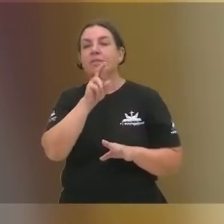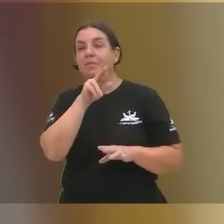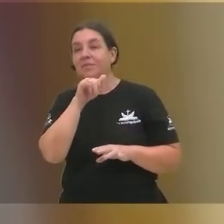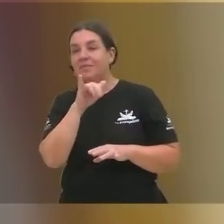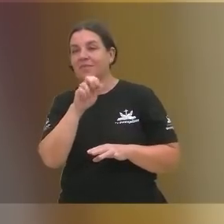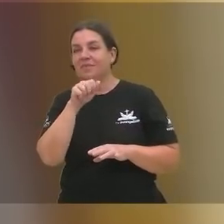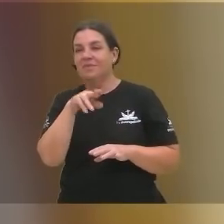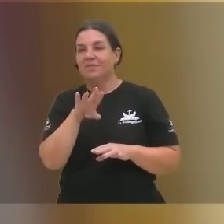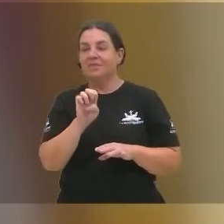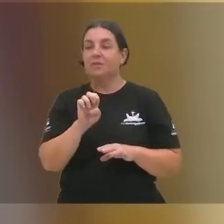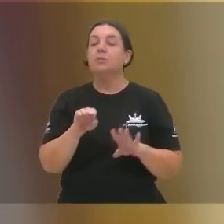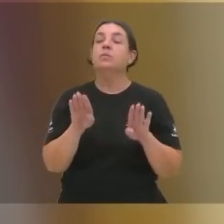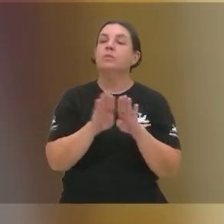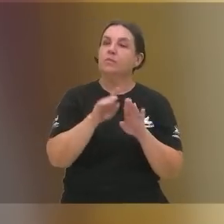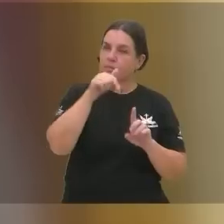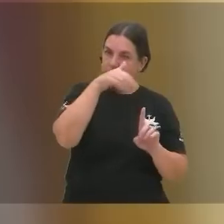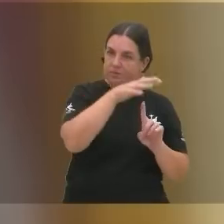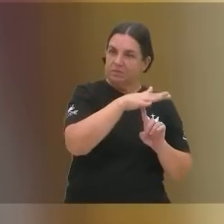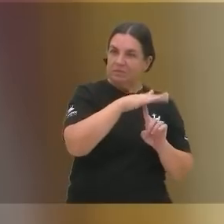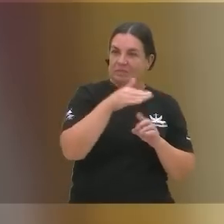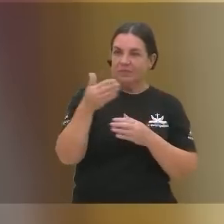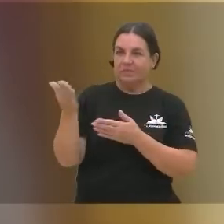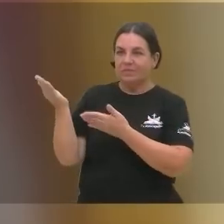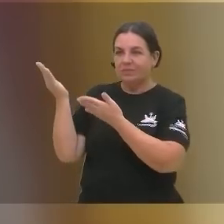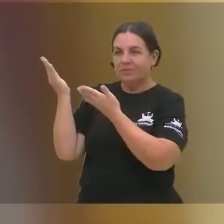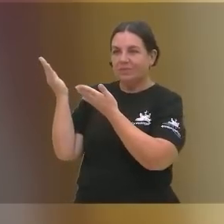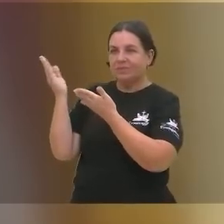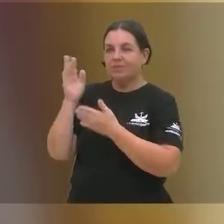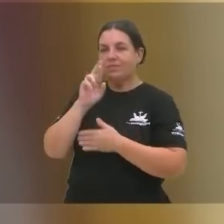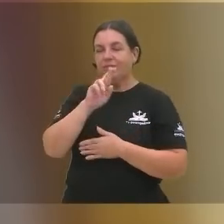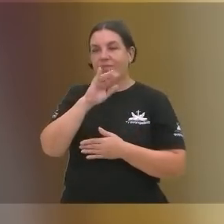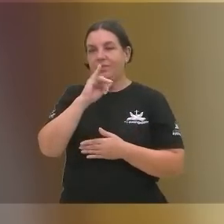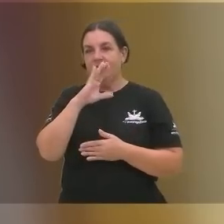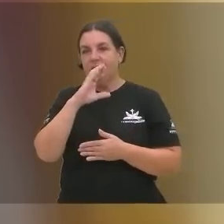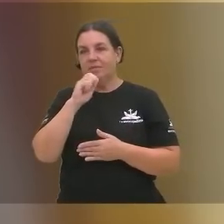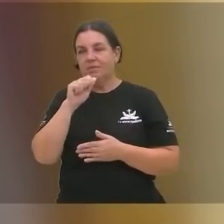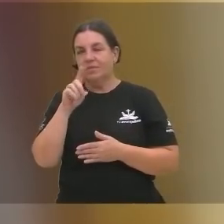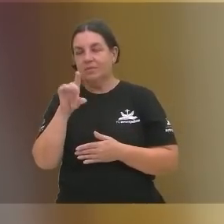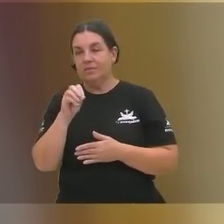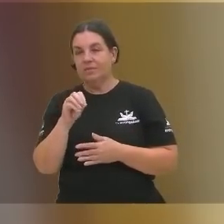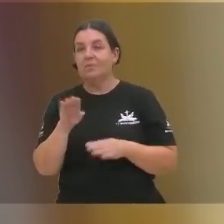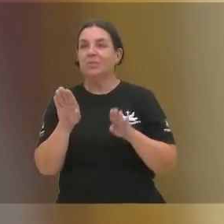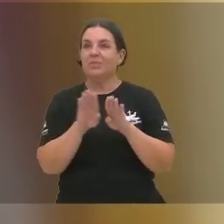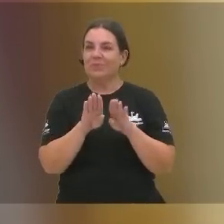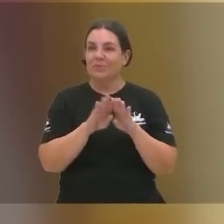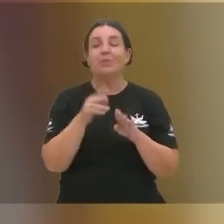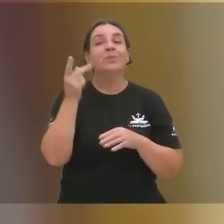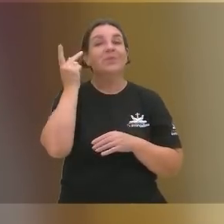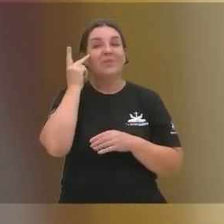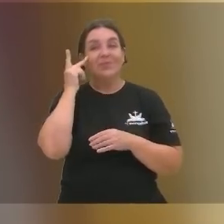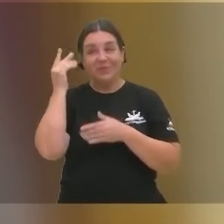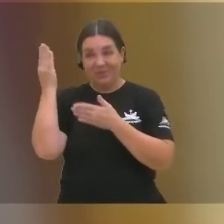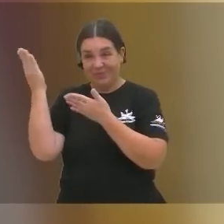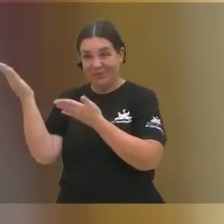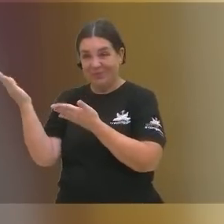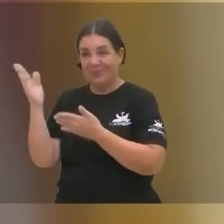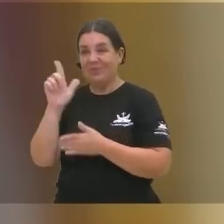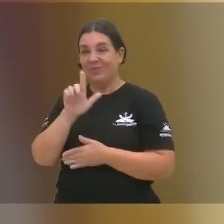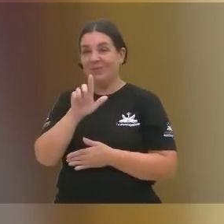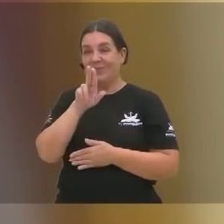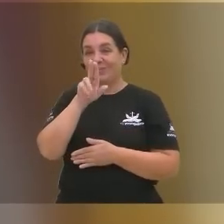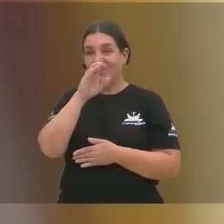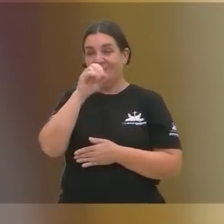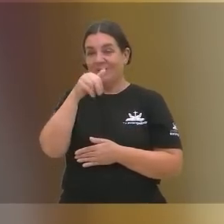de Palotina Paraná Ricardo Luiz de Americana São Paulo Luciene